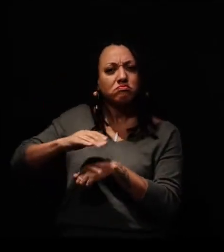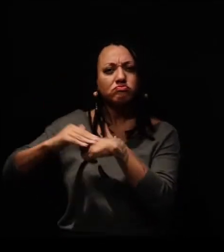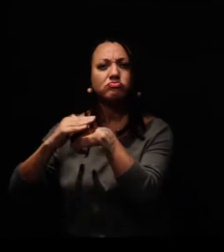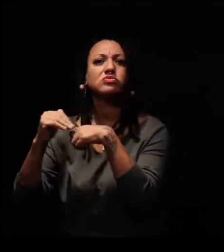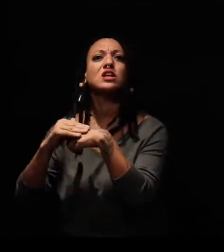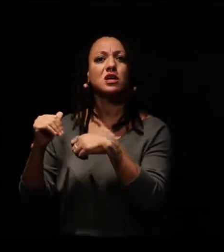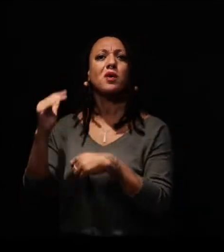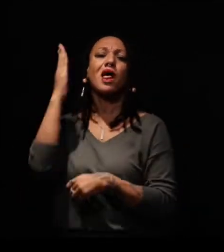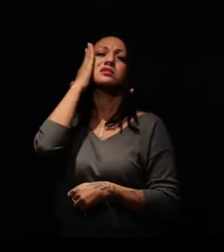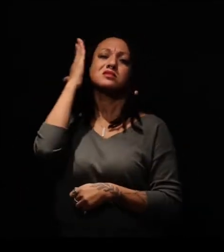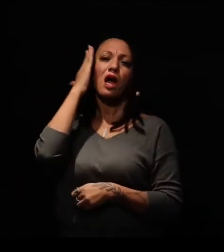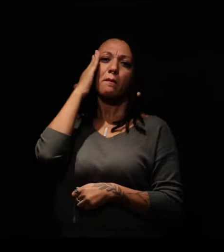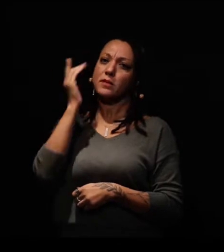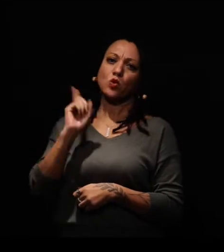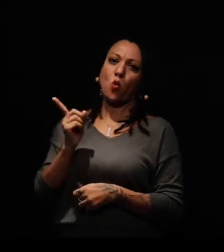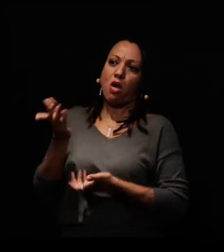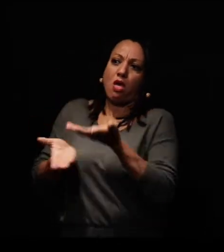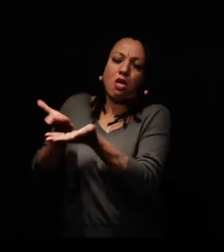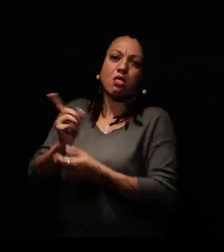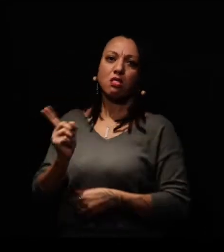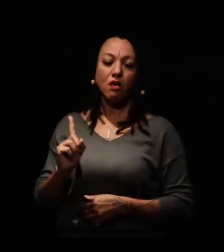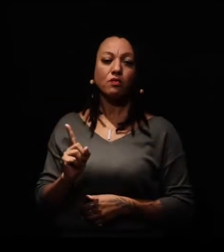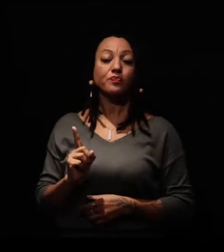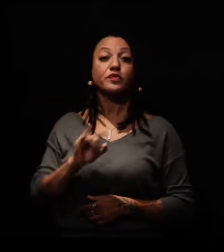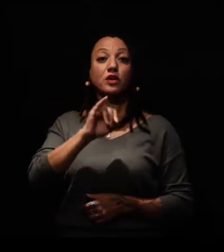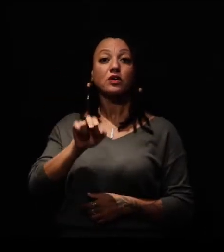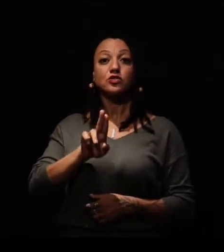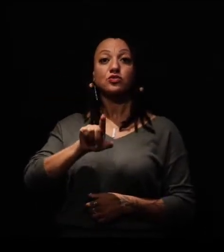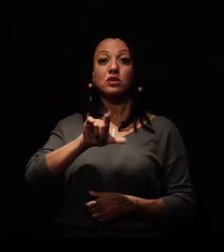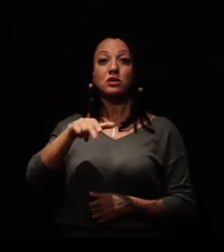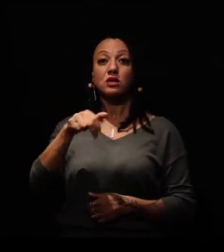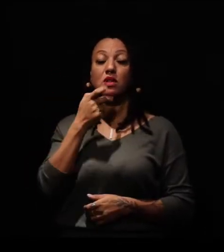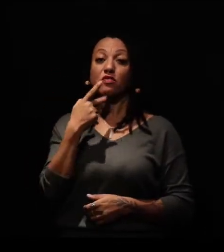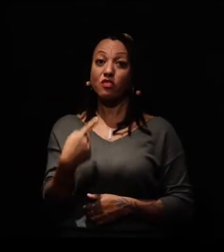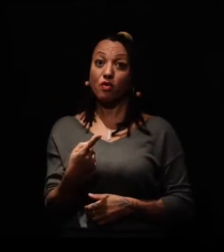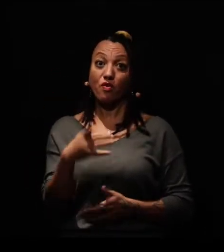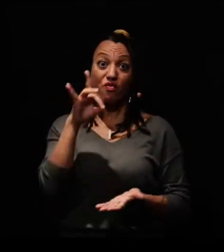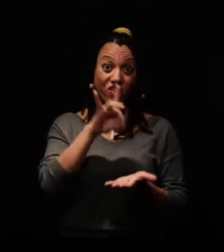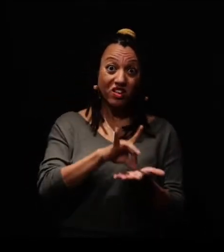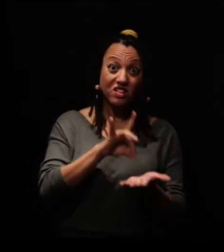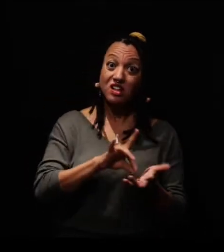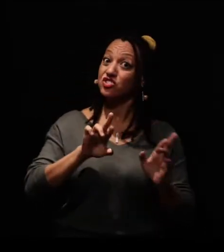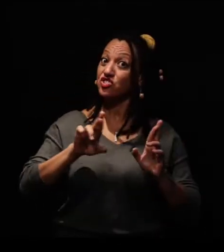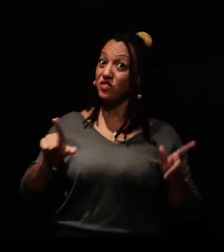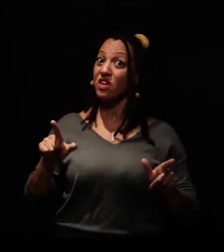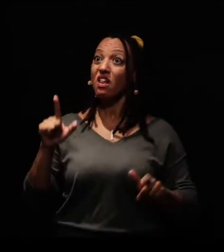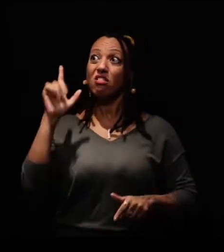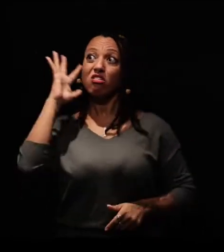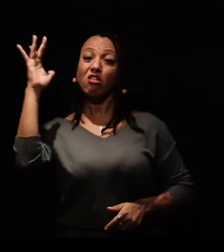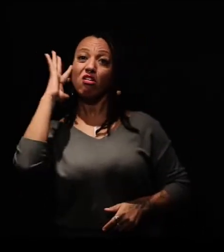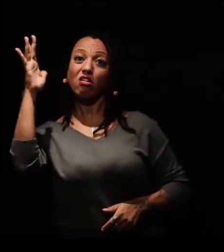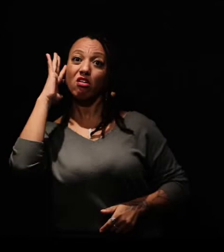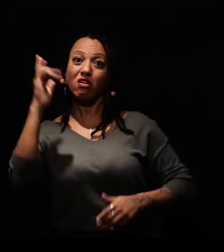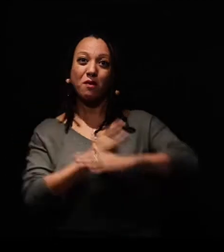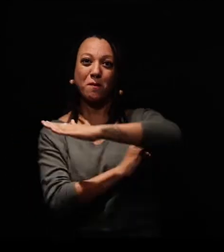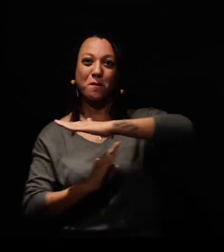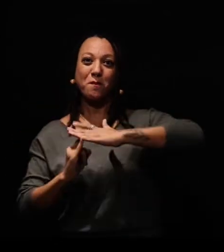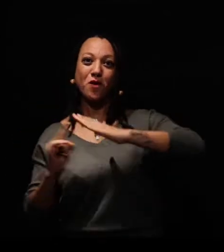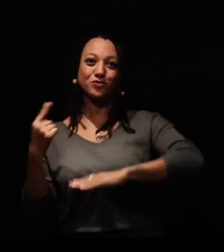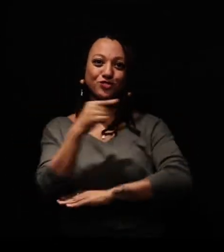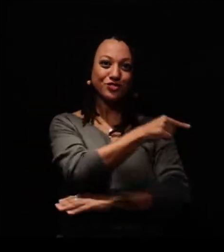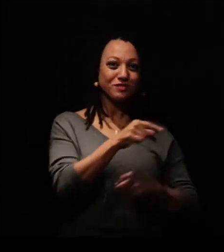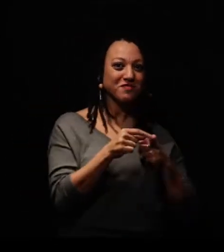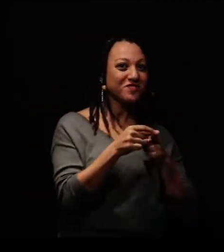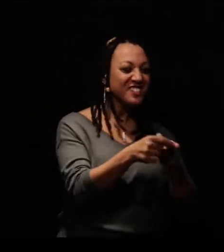ela entende o esforço, o suor do marido e faz isso com muito amor. Juliana Jesus me disse um dia, realidade que se vive, neguinho, é diferente de realidade assistida.